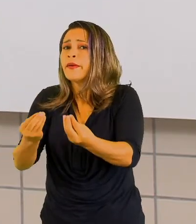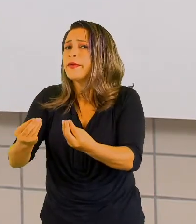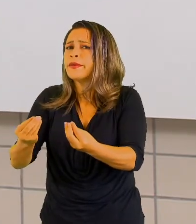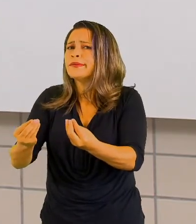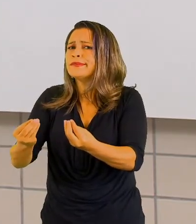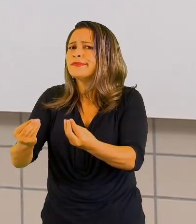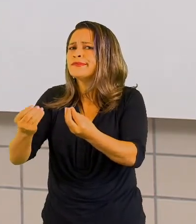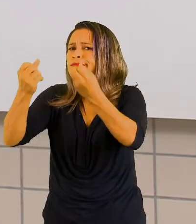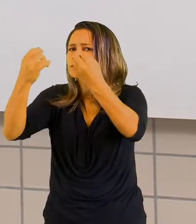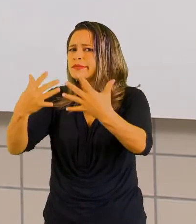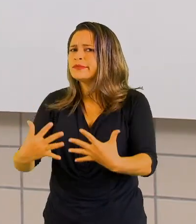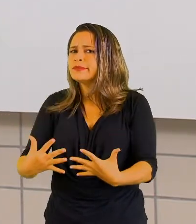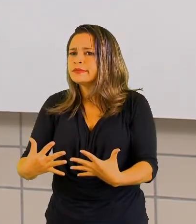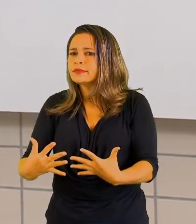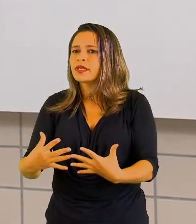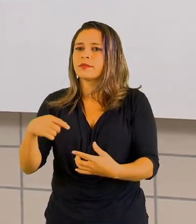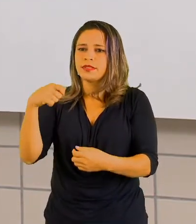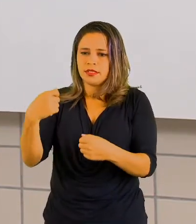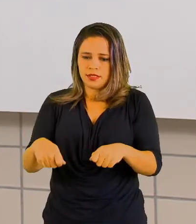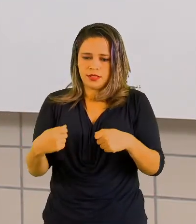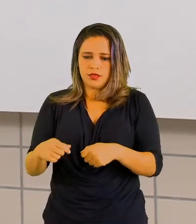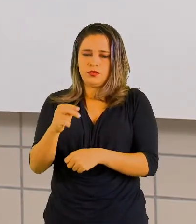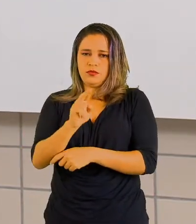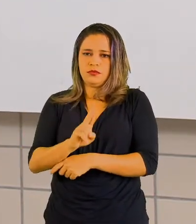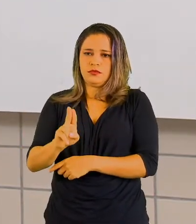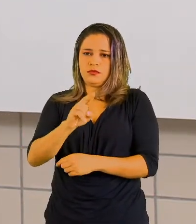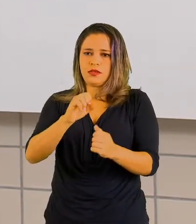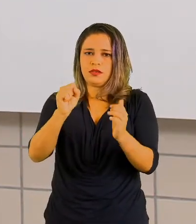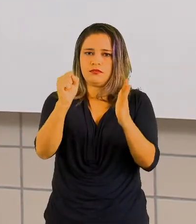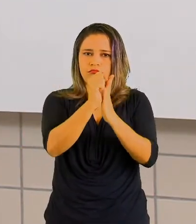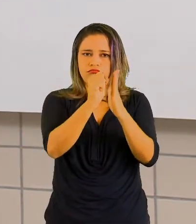Basta você utilizar esse símbolo,